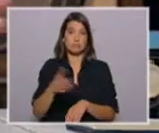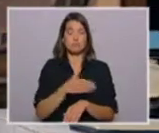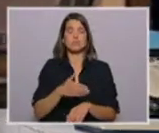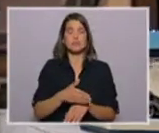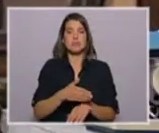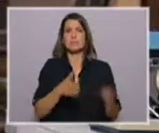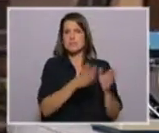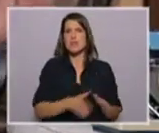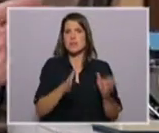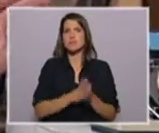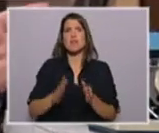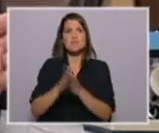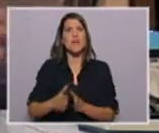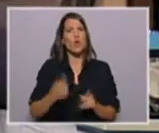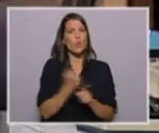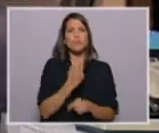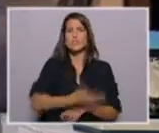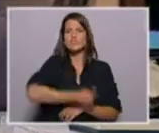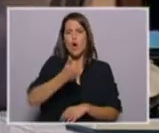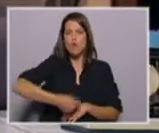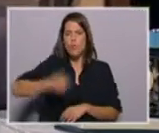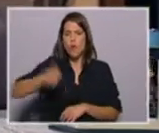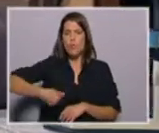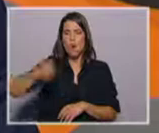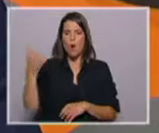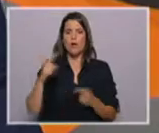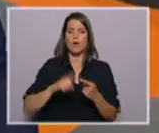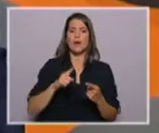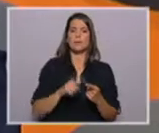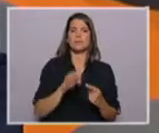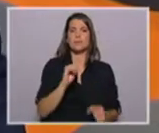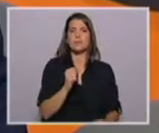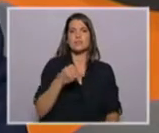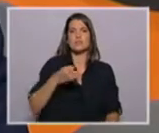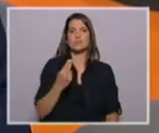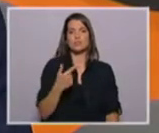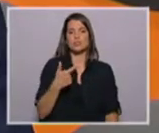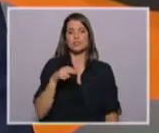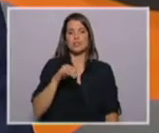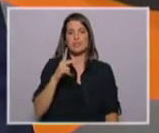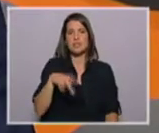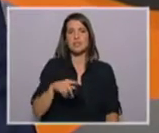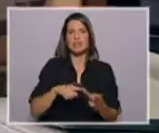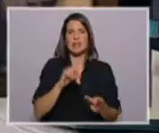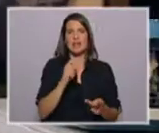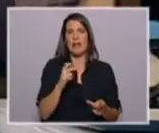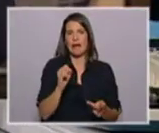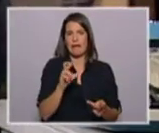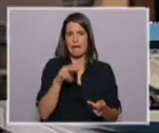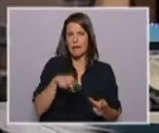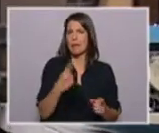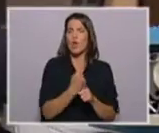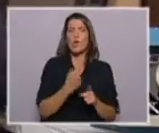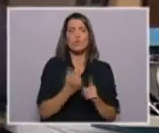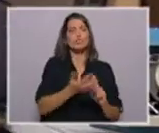colecionado triunfos atrás de triunfos. Exatamente, desde o Sputnik, a Gagarin, a primeira mulher, enfim, todos os primeiros